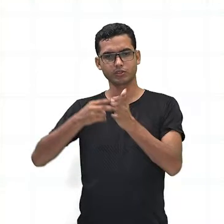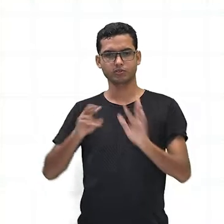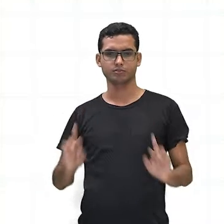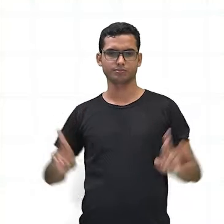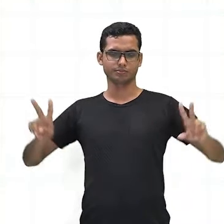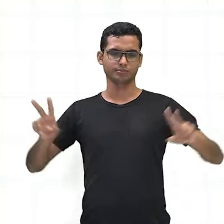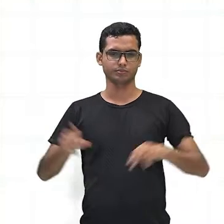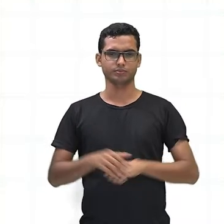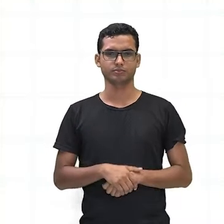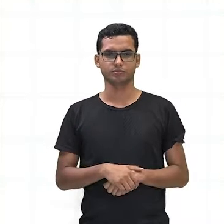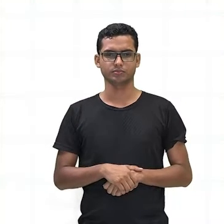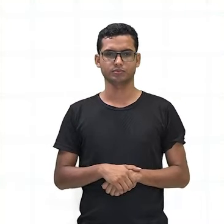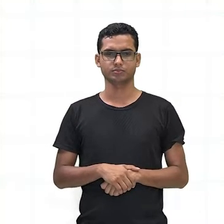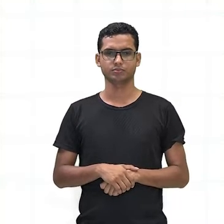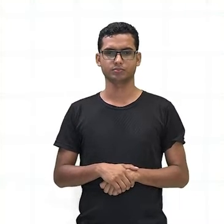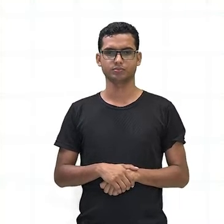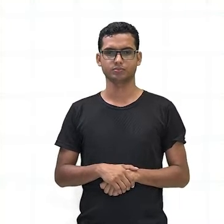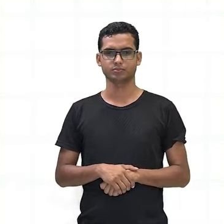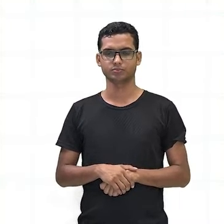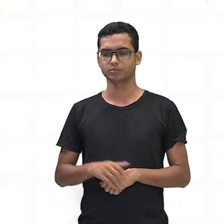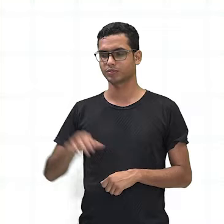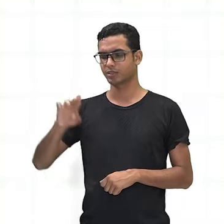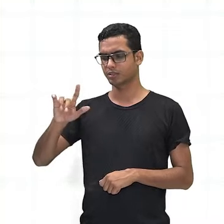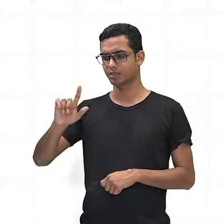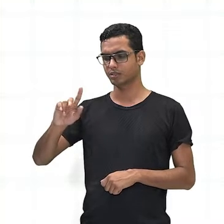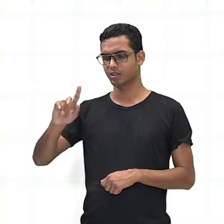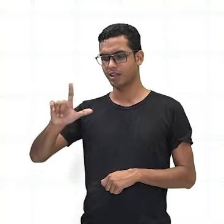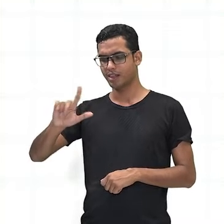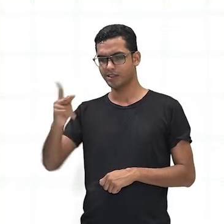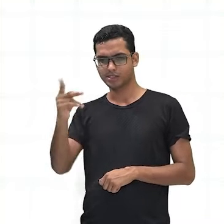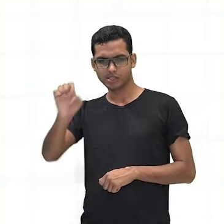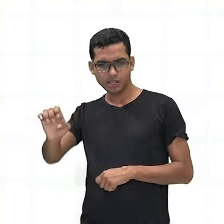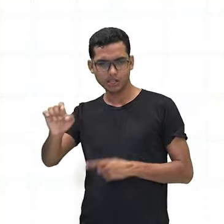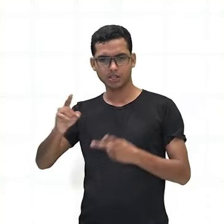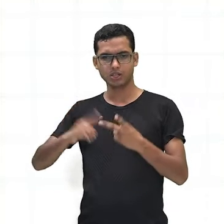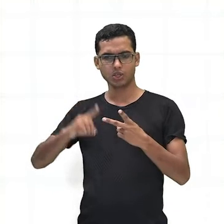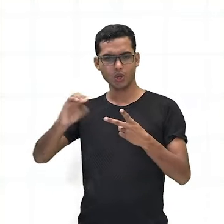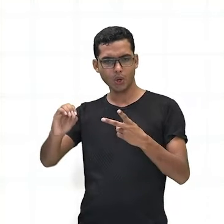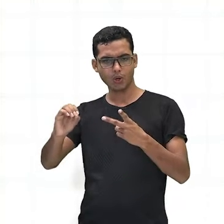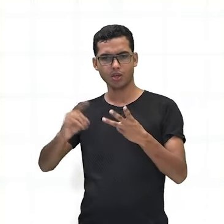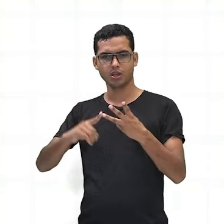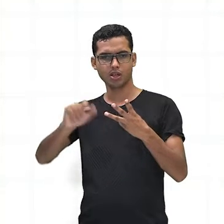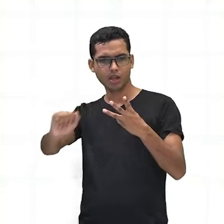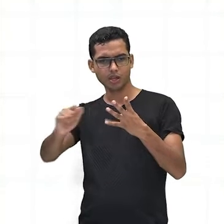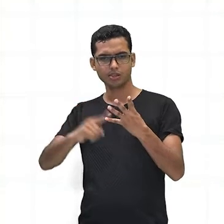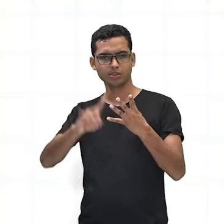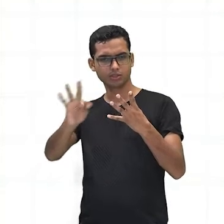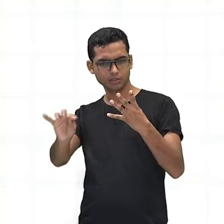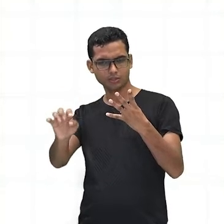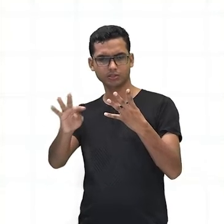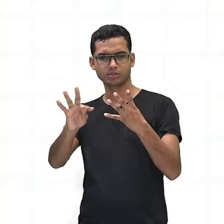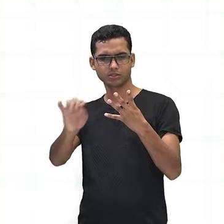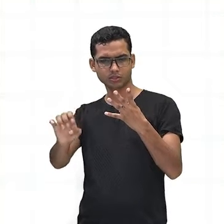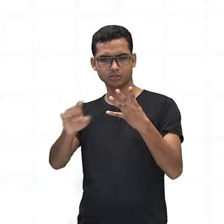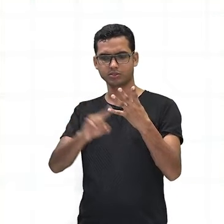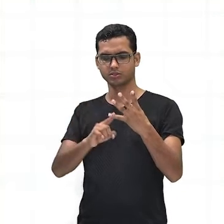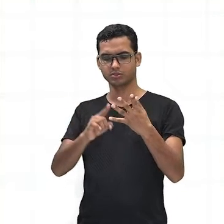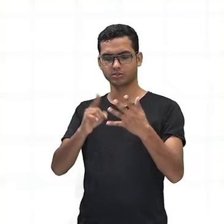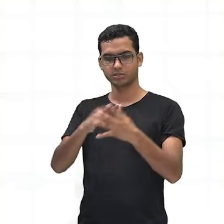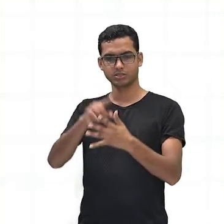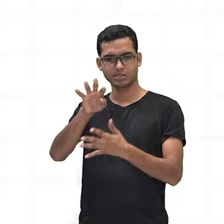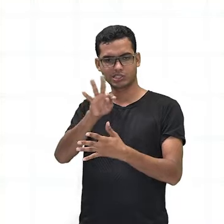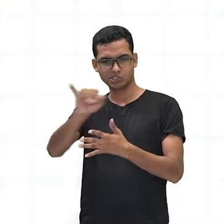é o significado? Lhe, o, a, te, ti ou